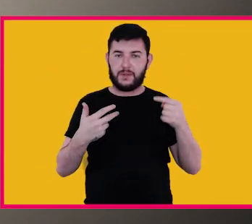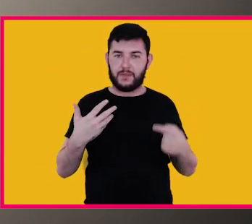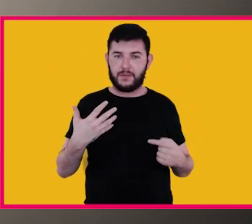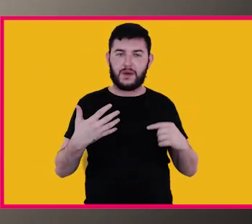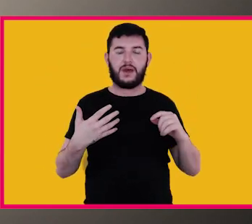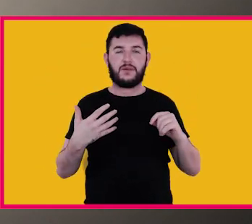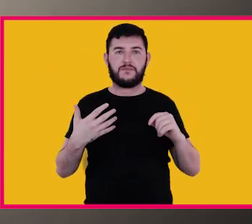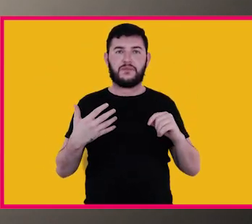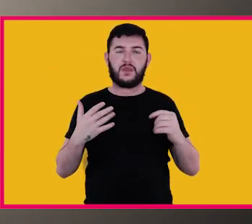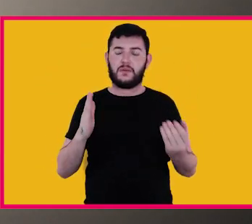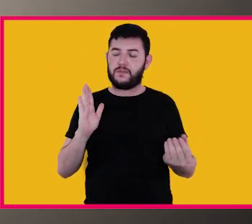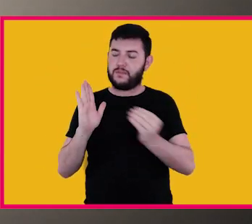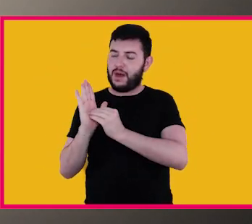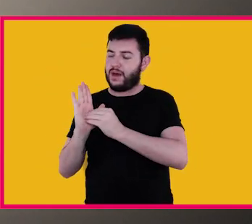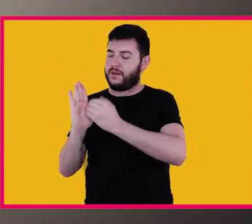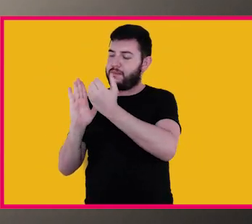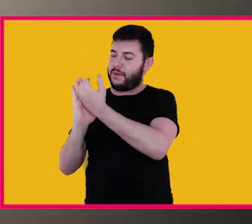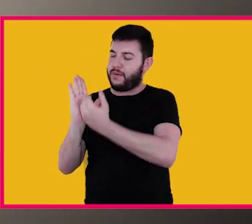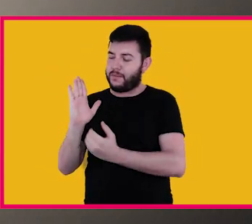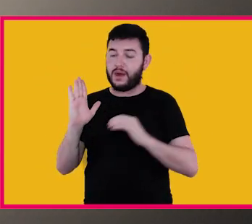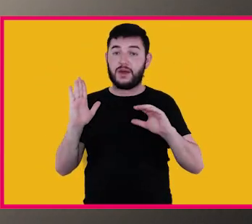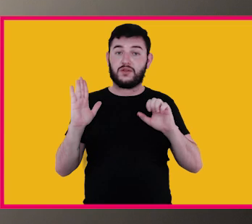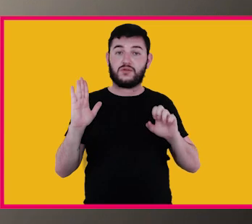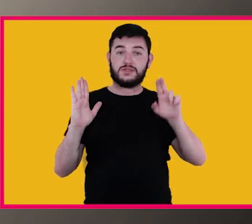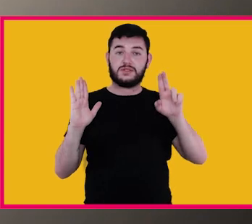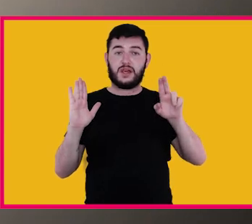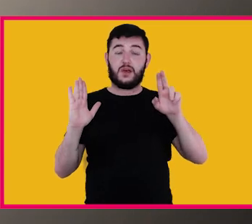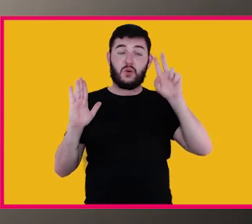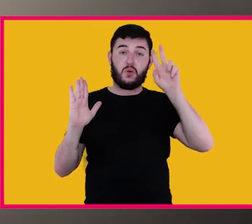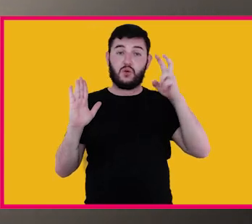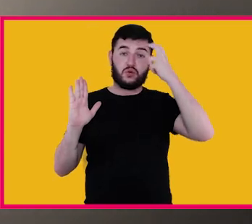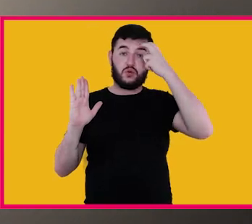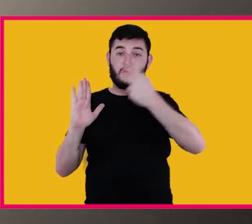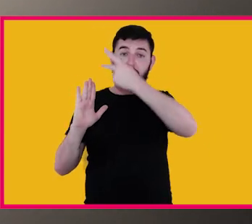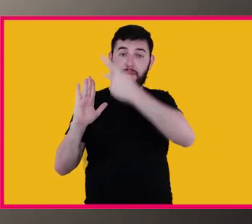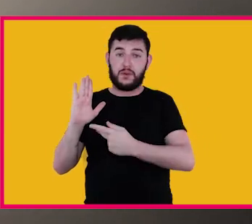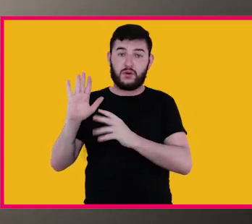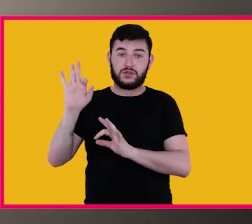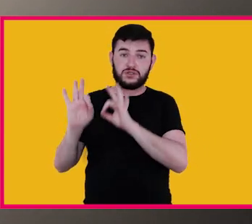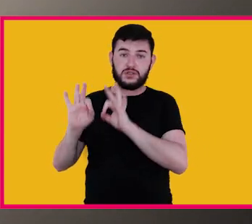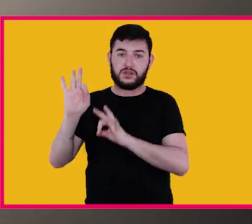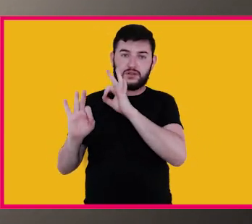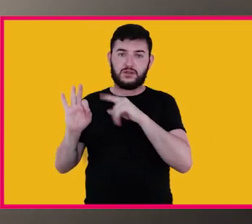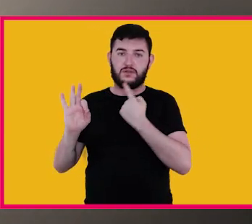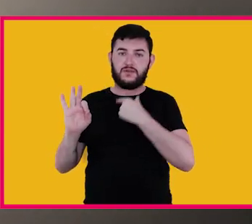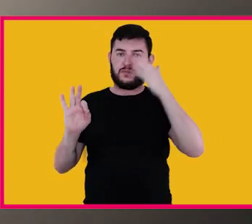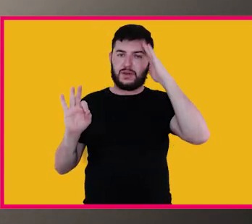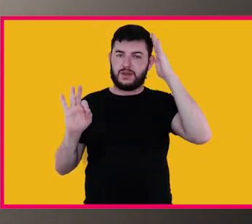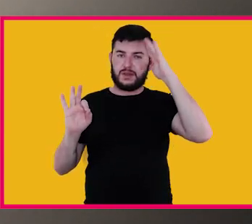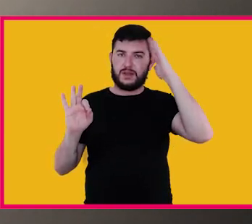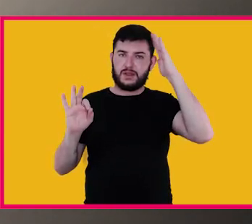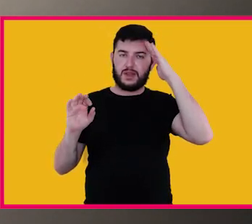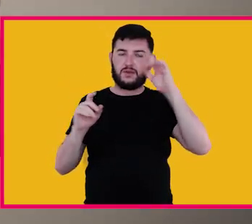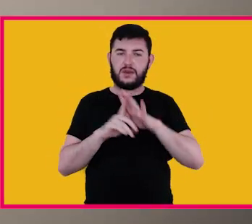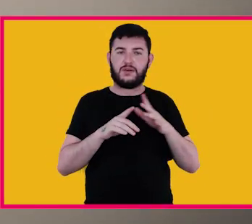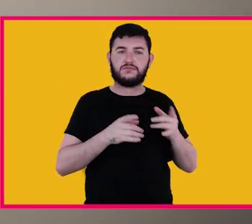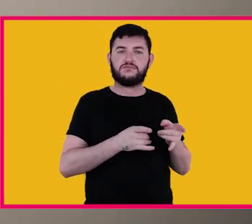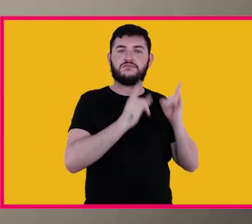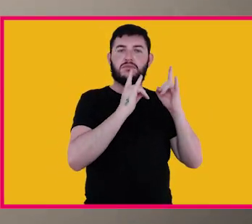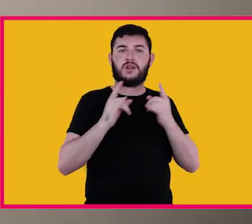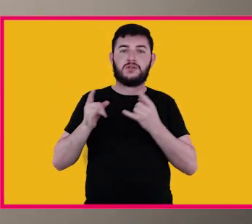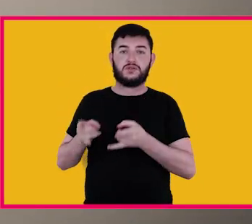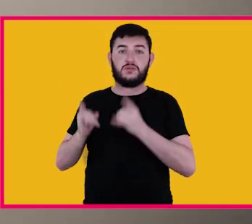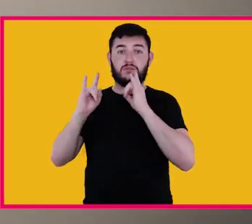Cultura, a gente vai entender um pouquinho melhor como é que funcionam as potencialidades de conexão entre esses módulos e formação